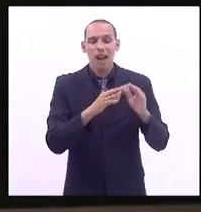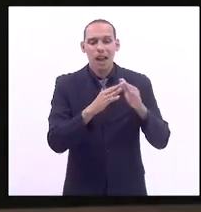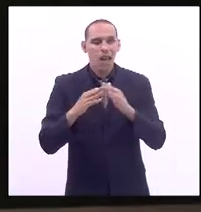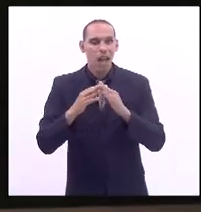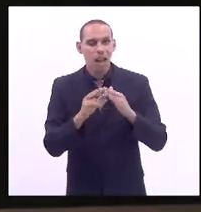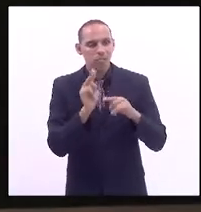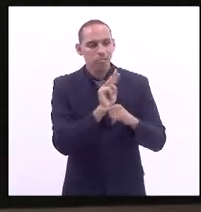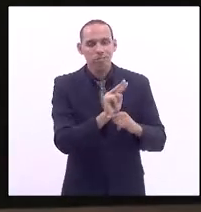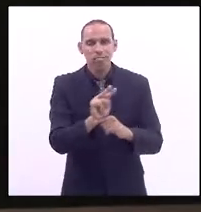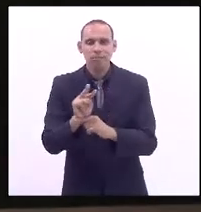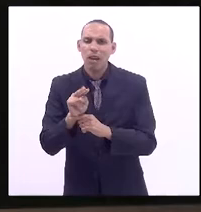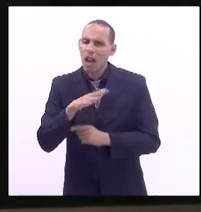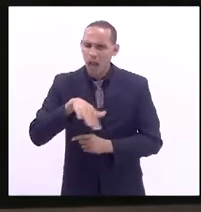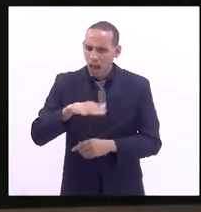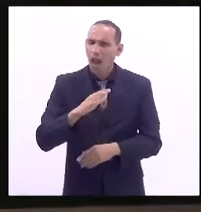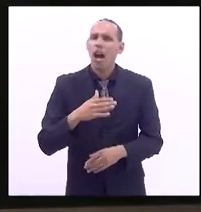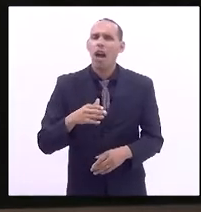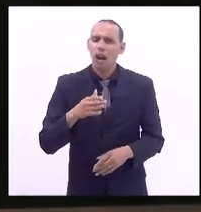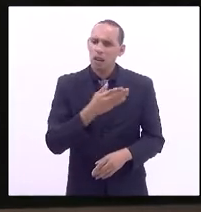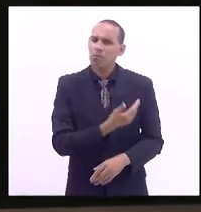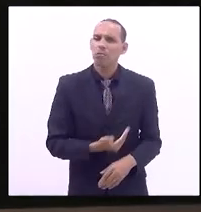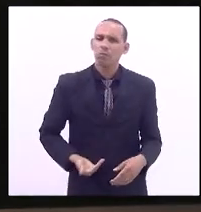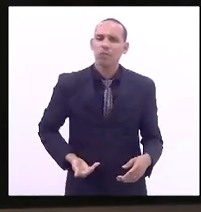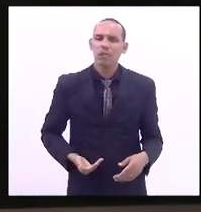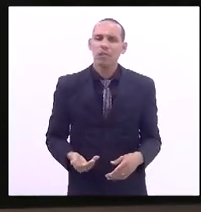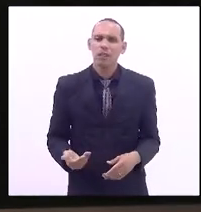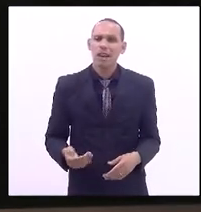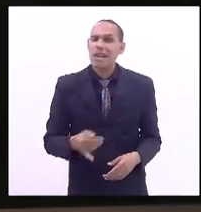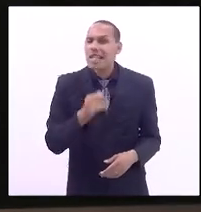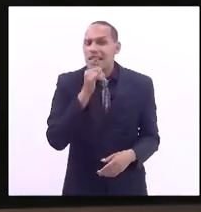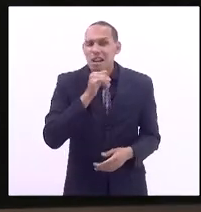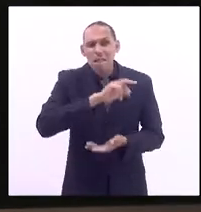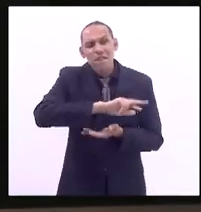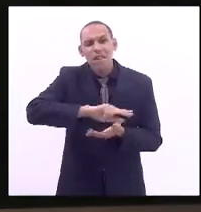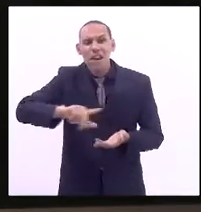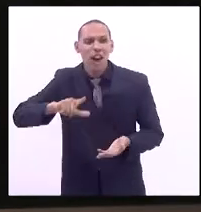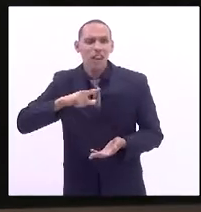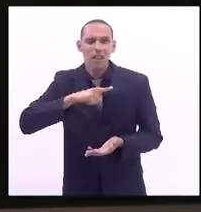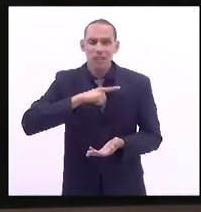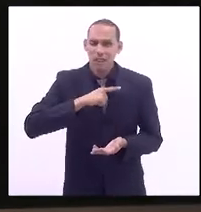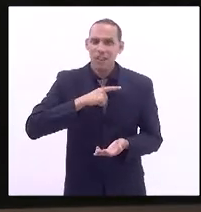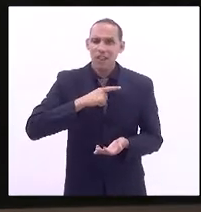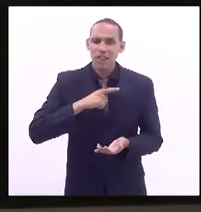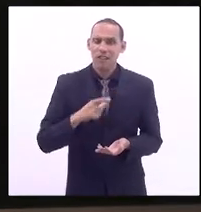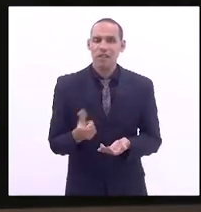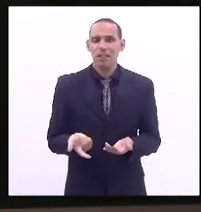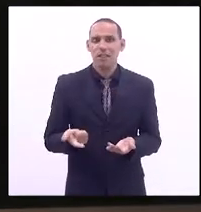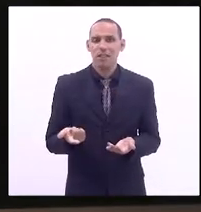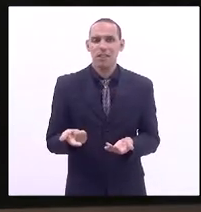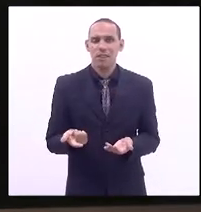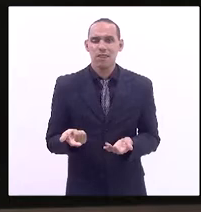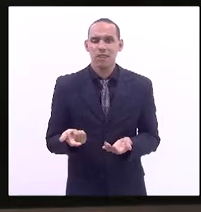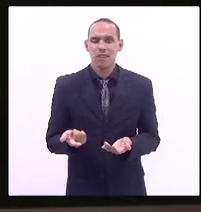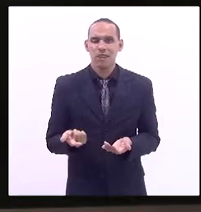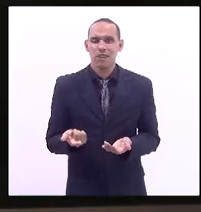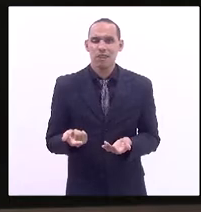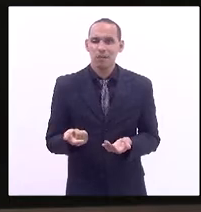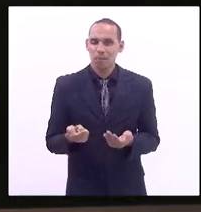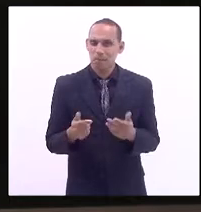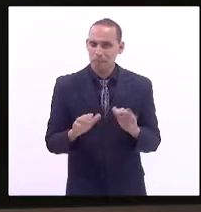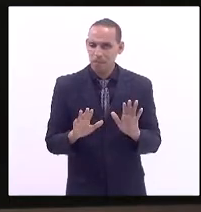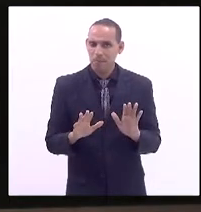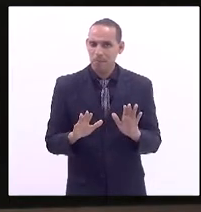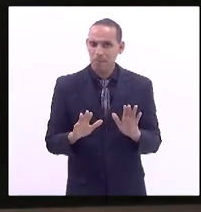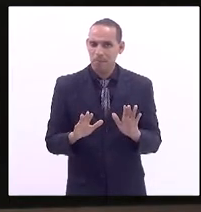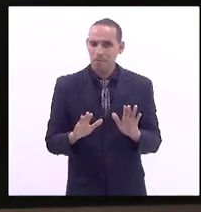ainda que em área pública Nós temos muitos exemplos das ocupações feitas na agora